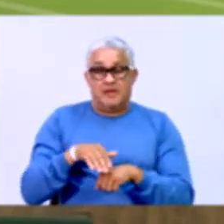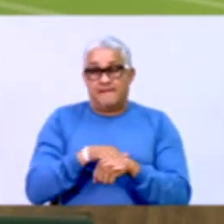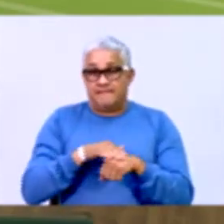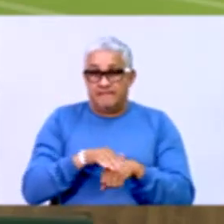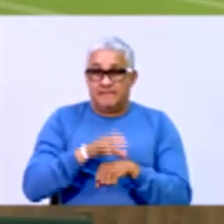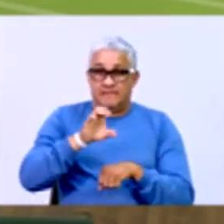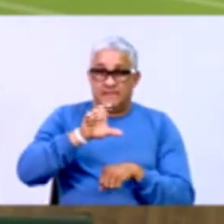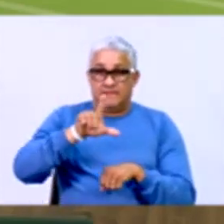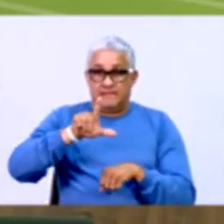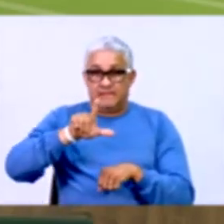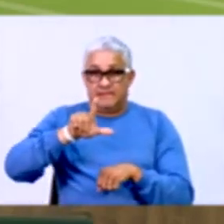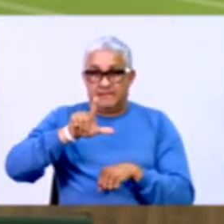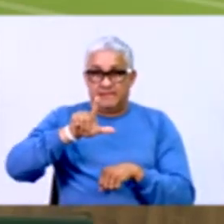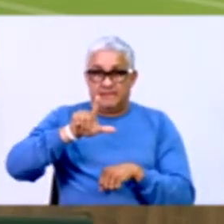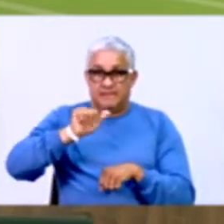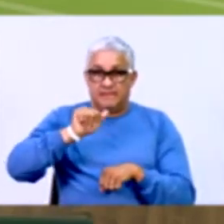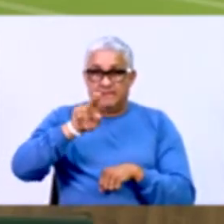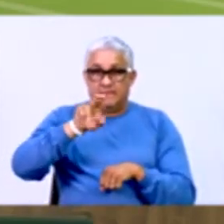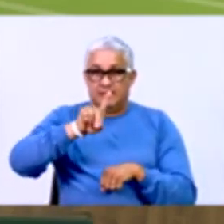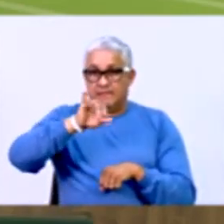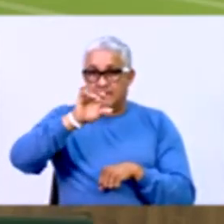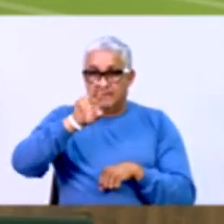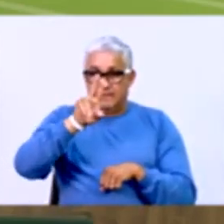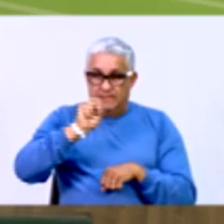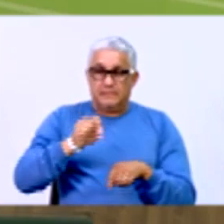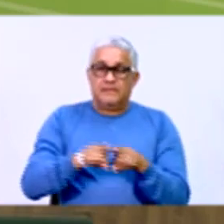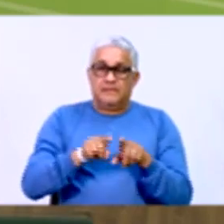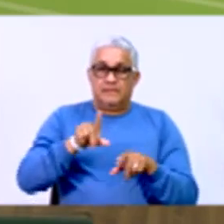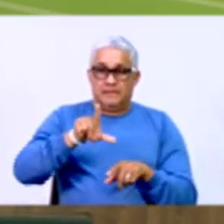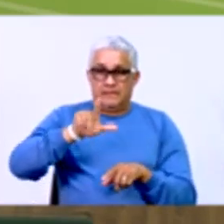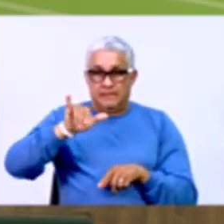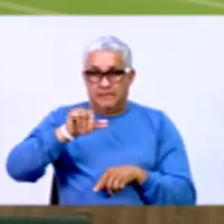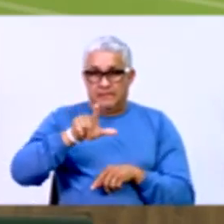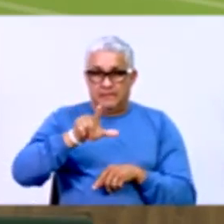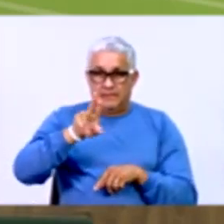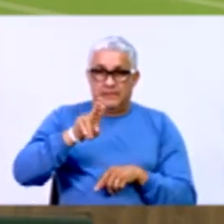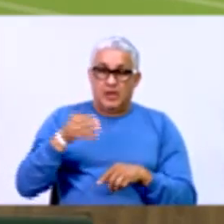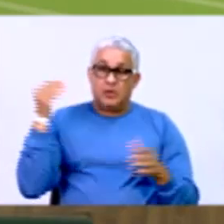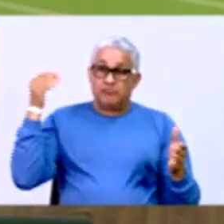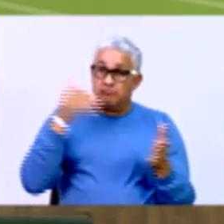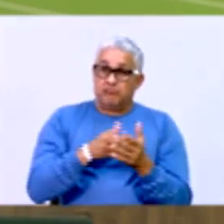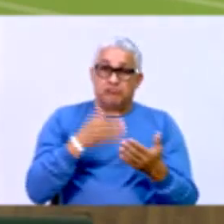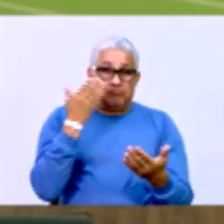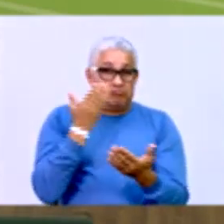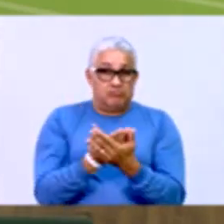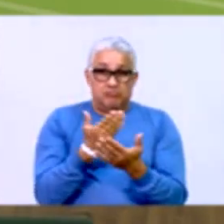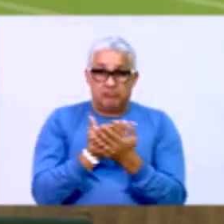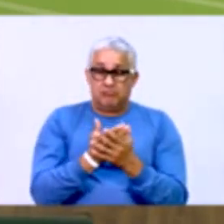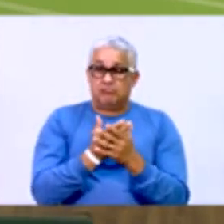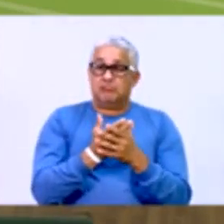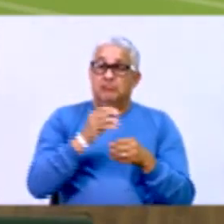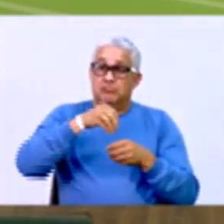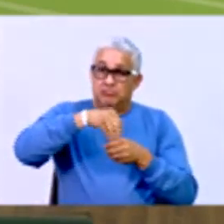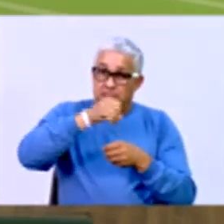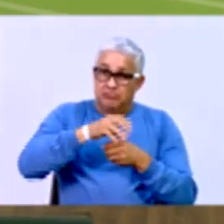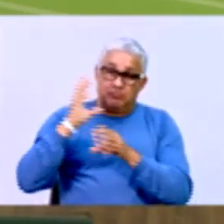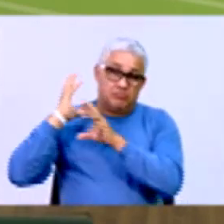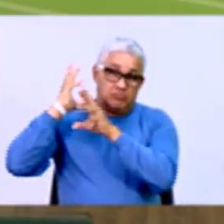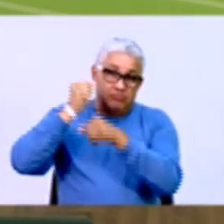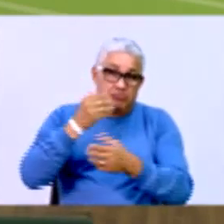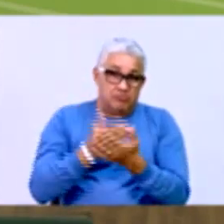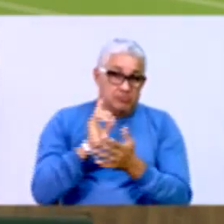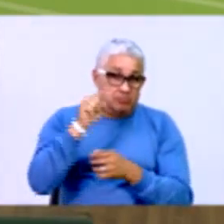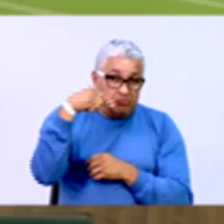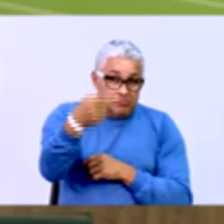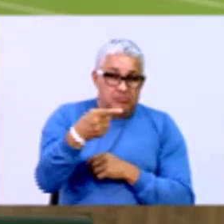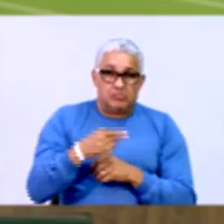professor Cláudio, a gente quer conversar com o professor Lilo Yoldi. E aproveite que essa é a nossa última aula de conteúdo. A próxima aula é revisão, né? Então a